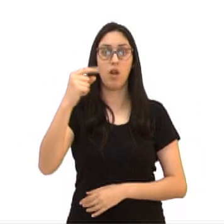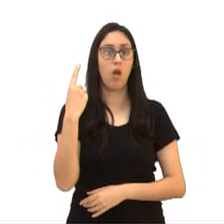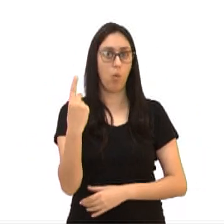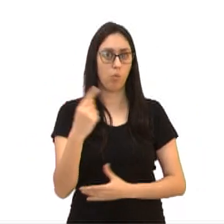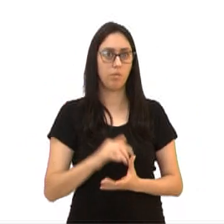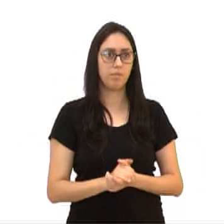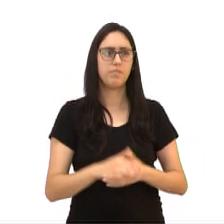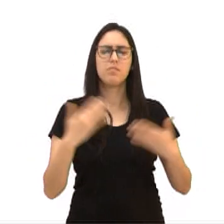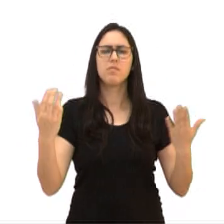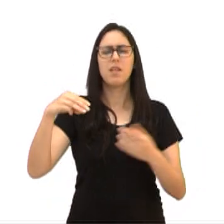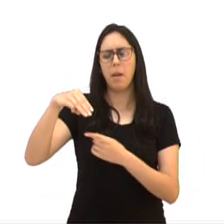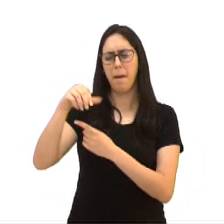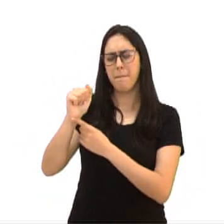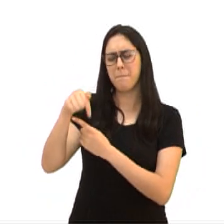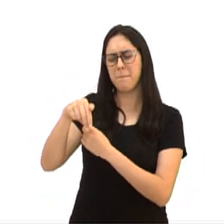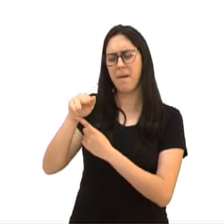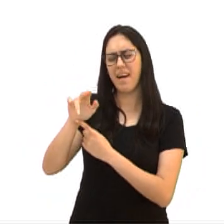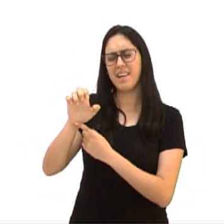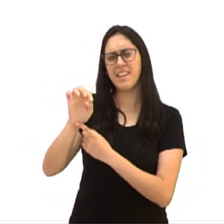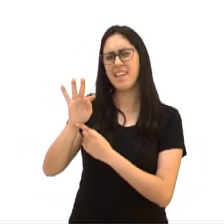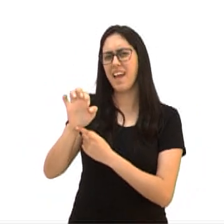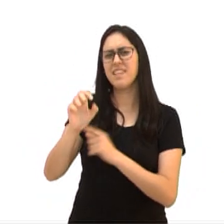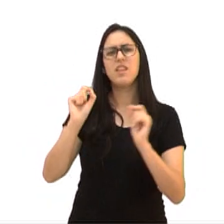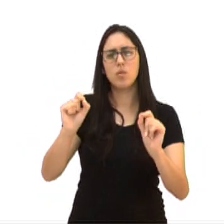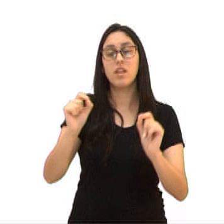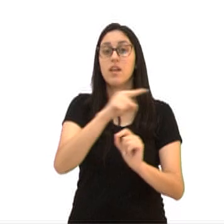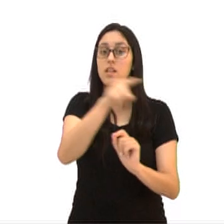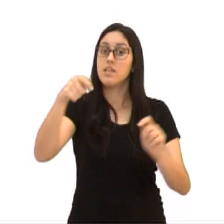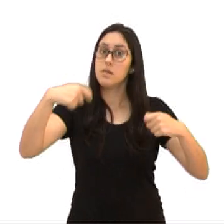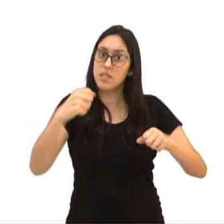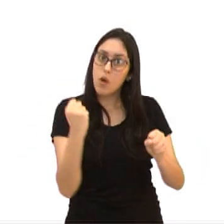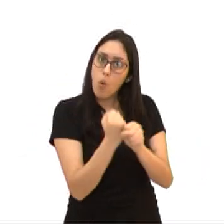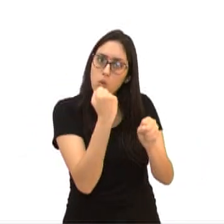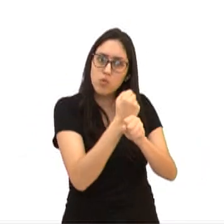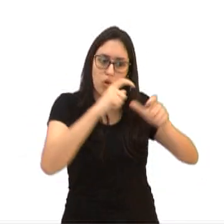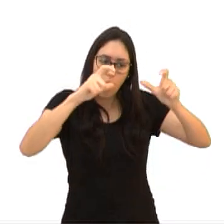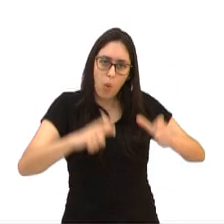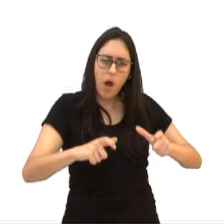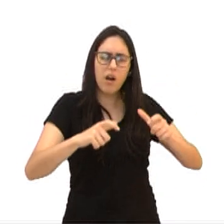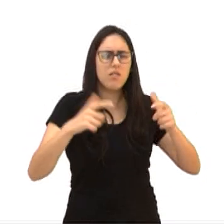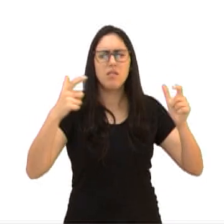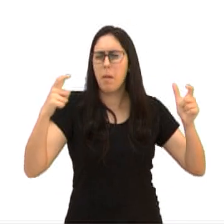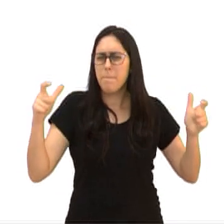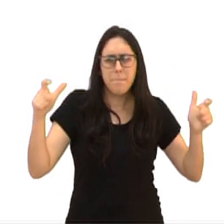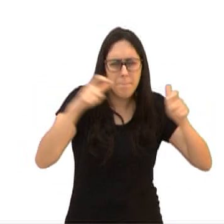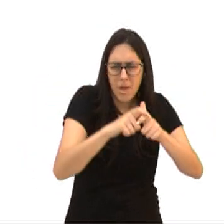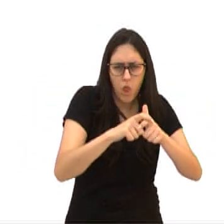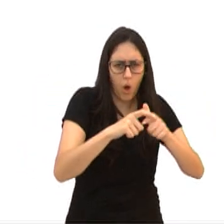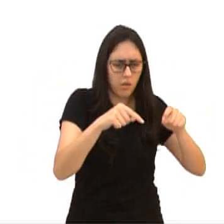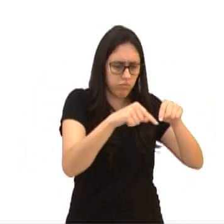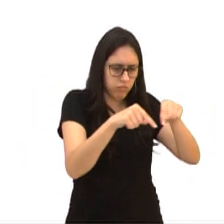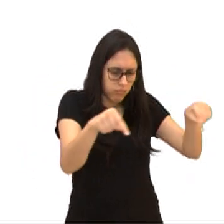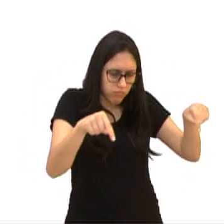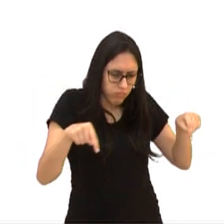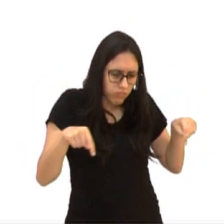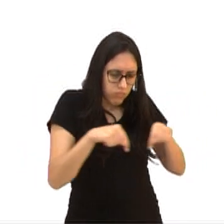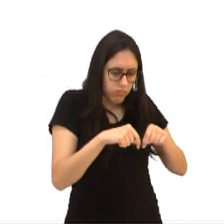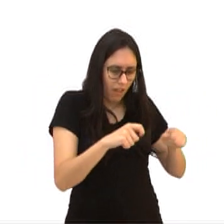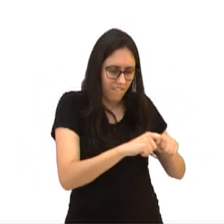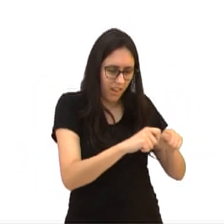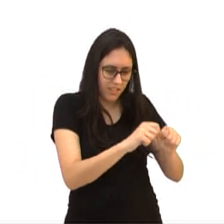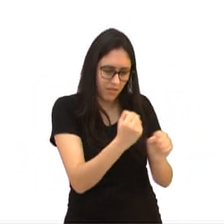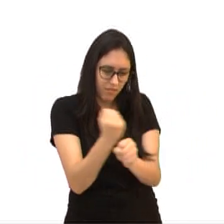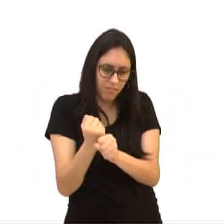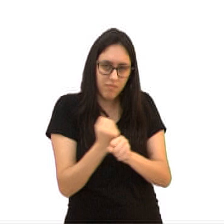O que é uma maquete? Trata-se de uma representação completa ou parcial, em escala reduzida, de uma cidade,